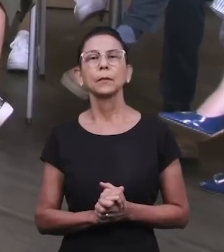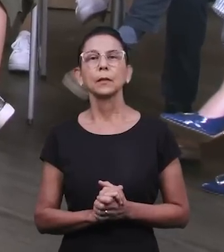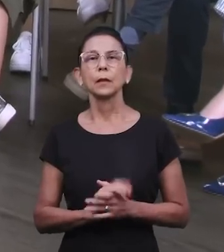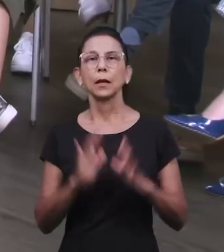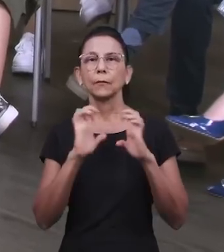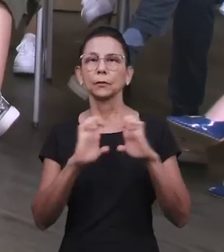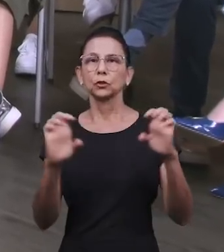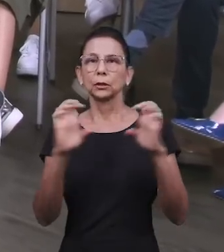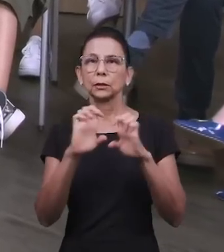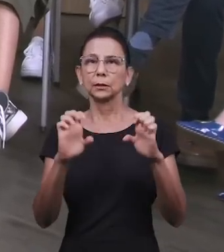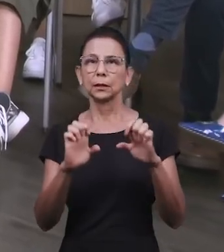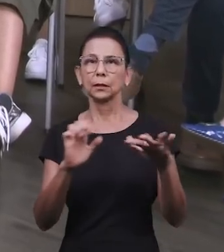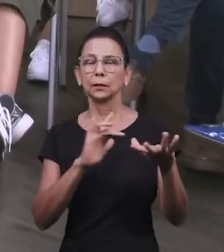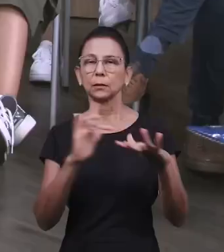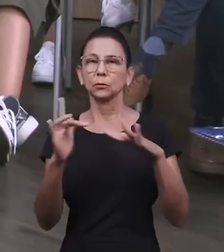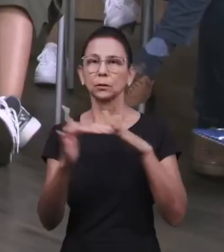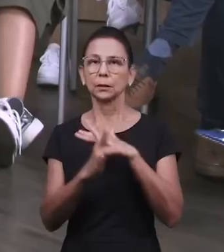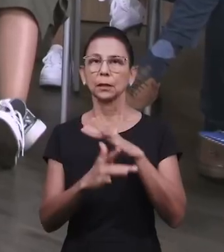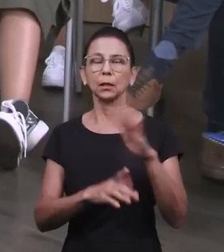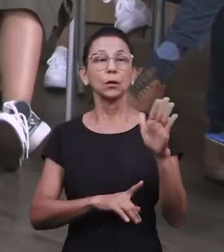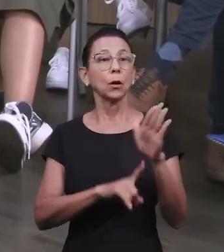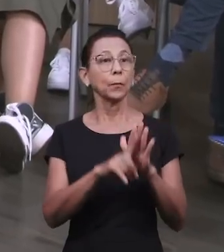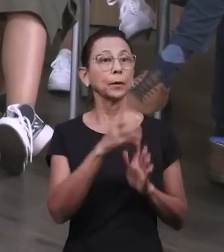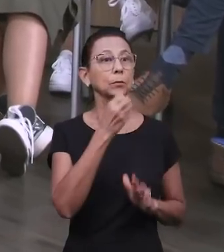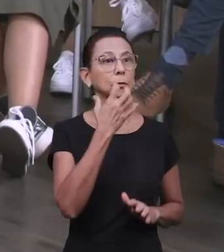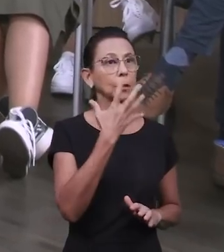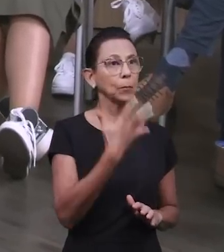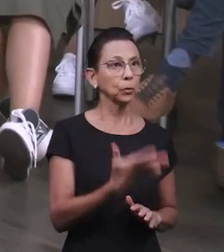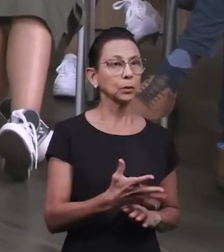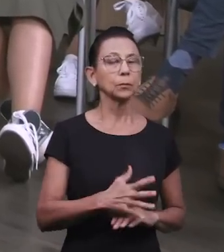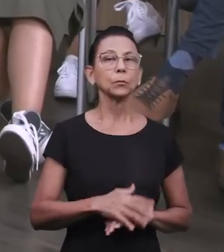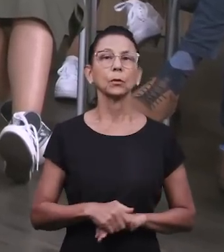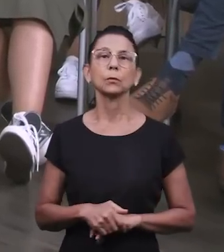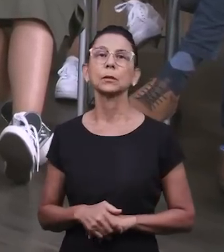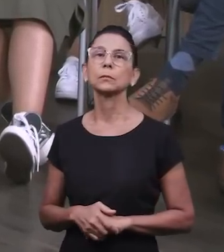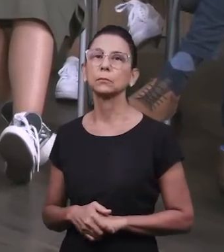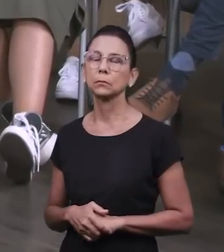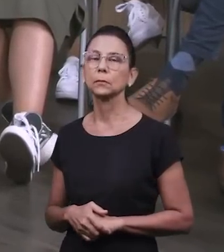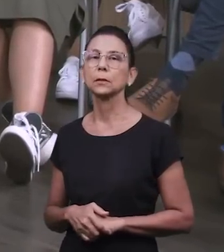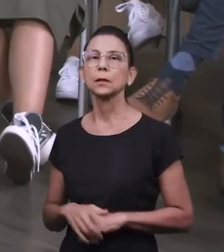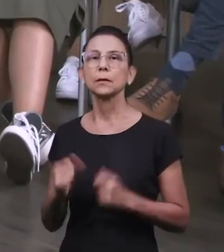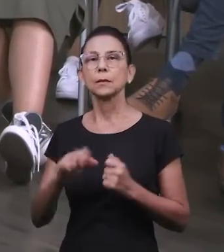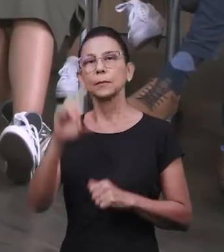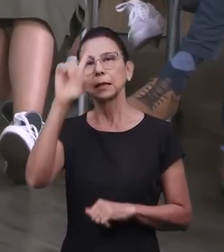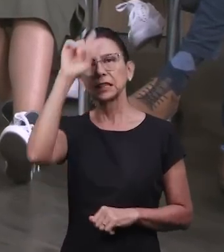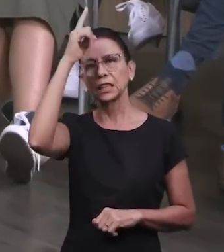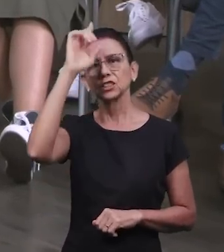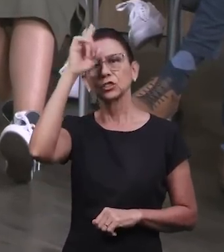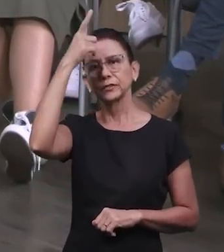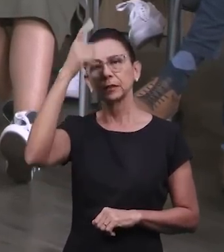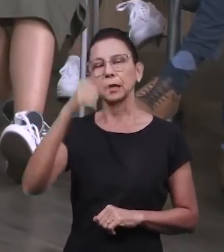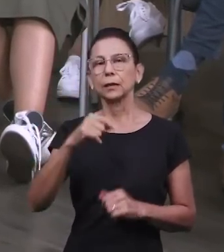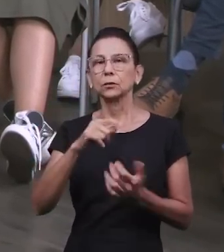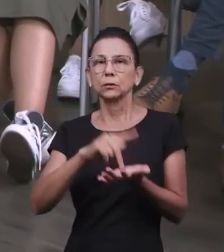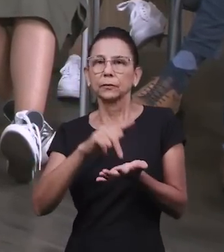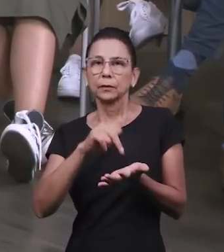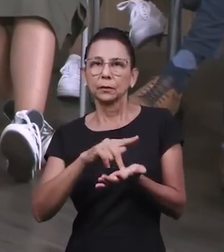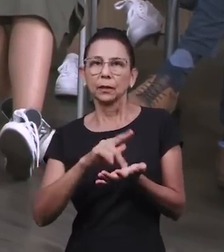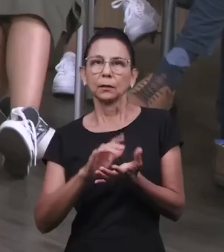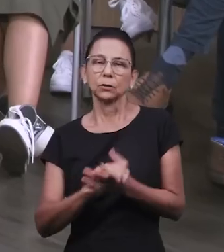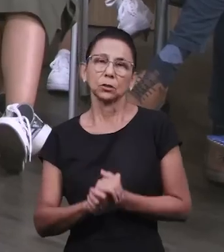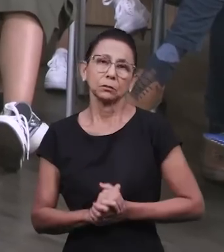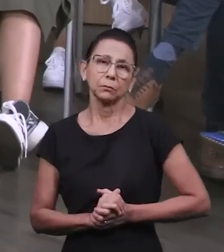fazer. A gente fazendo, a sua pergunta é muito boa, porque eu vou responder falando criatividade e sinceridade.